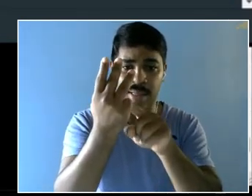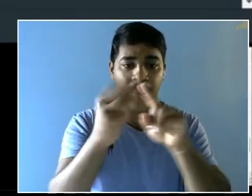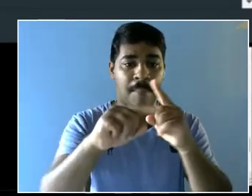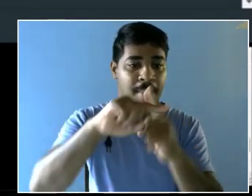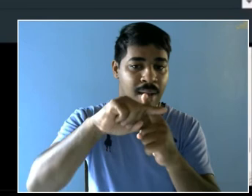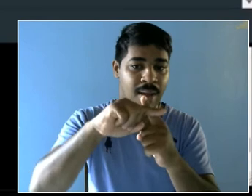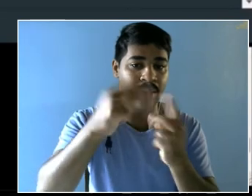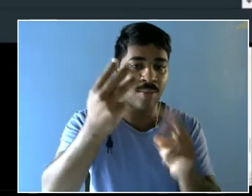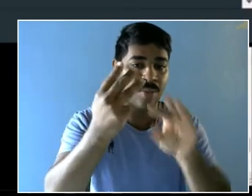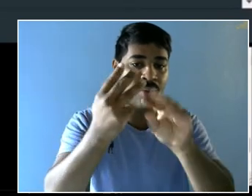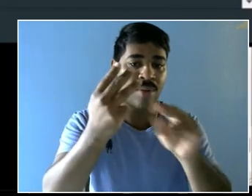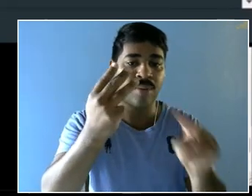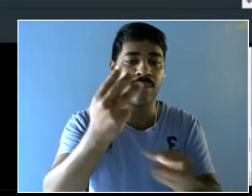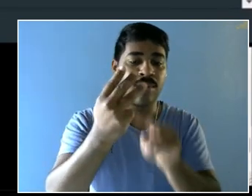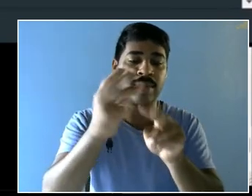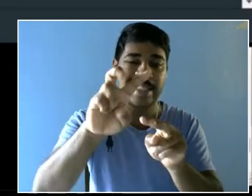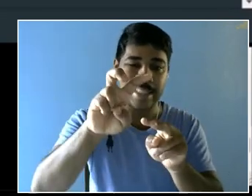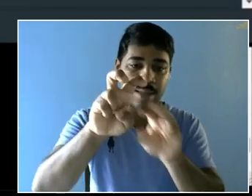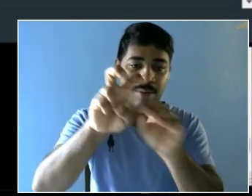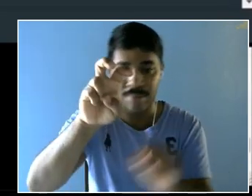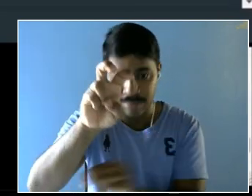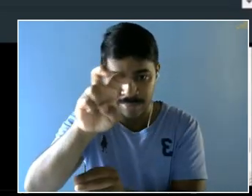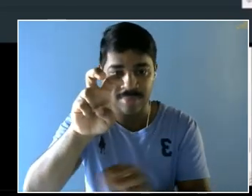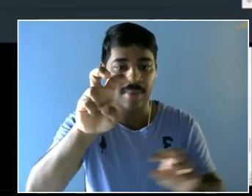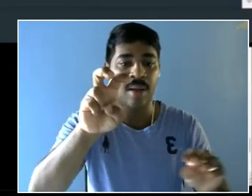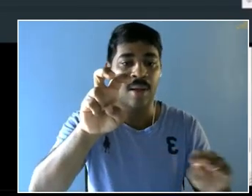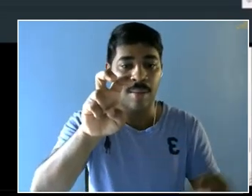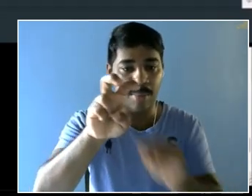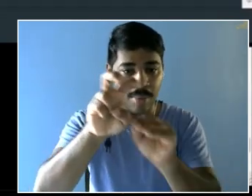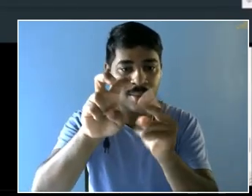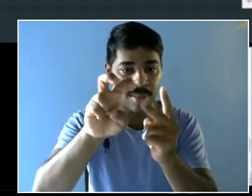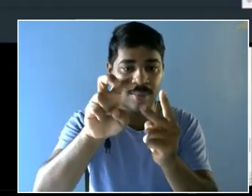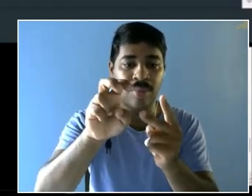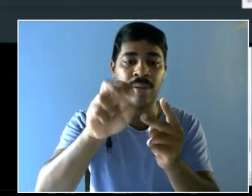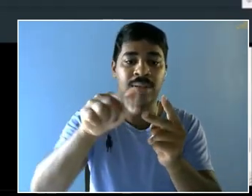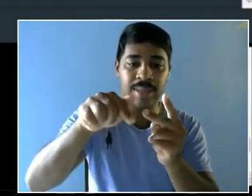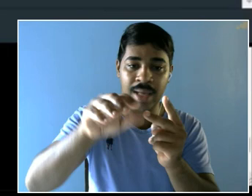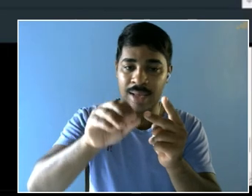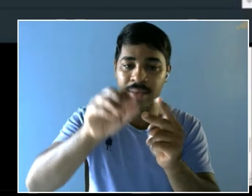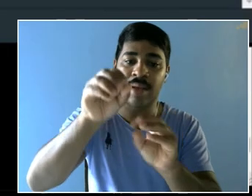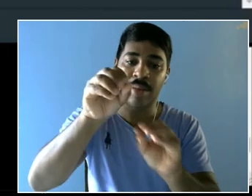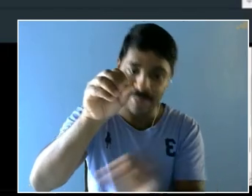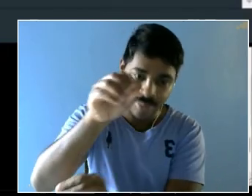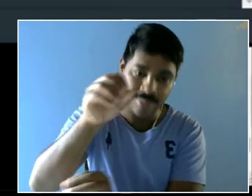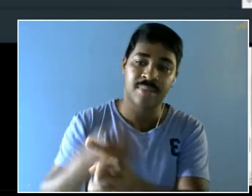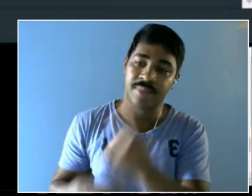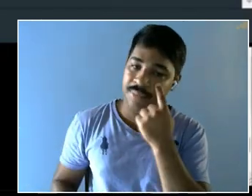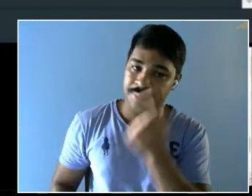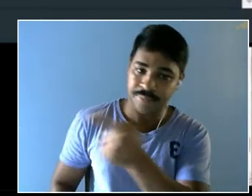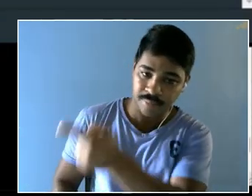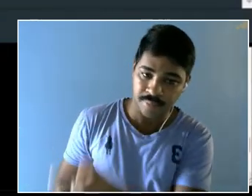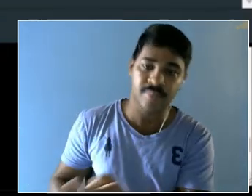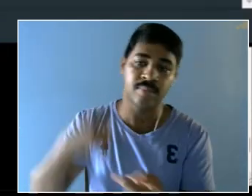tipo de programa, então. Vamos fazer o seguinte. Vamos fazer um programa. Esse programa ele vai